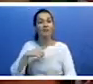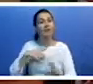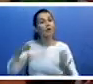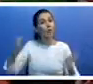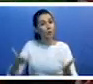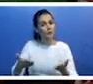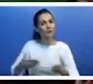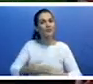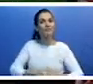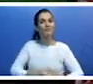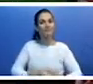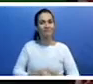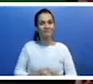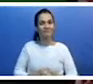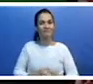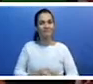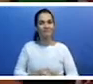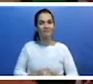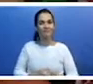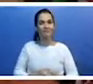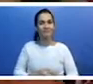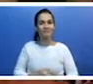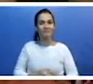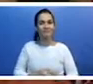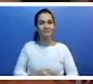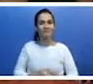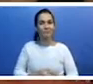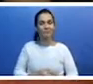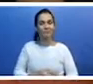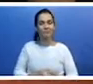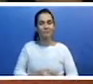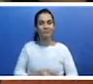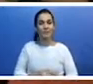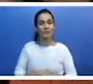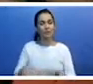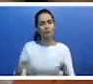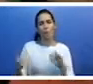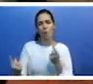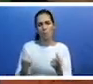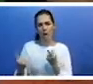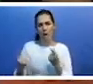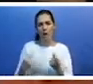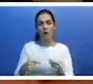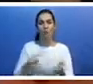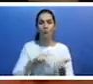hoje e a velocidade delas com a do código Morse, tá bom?